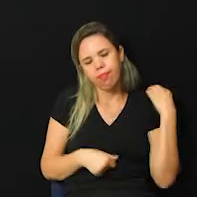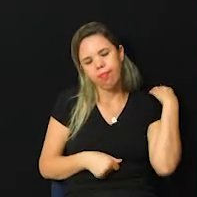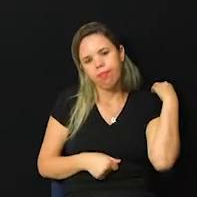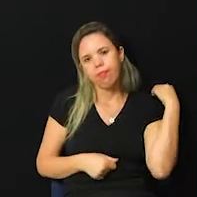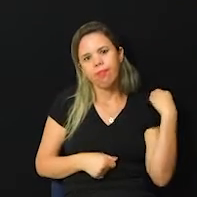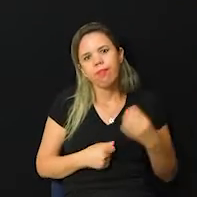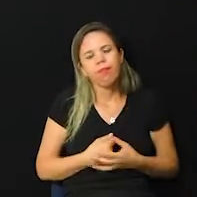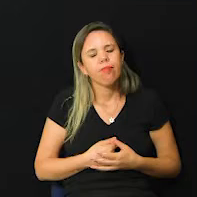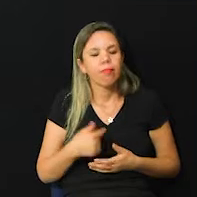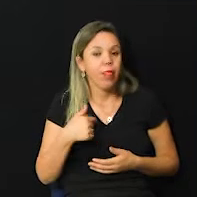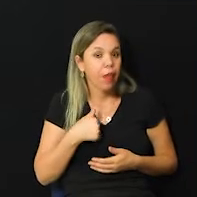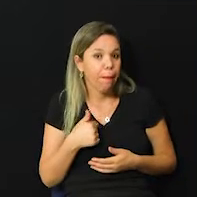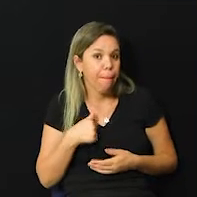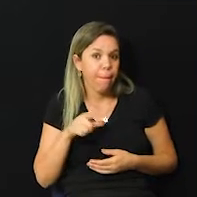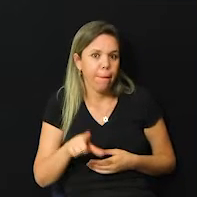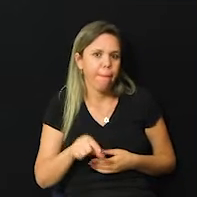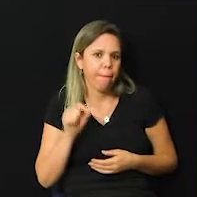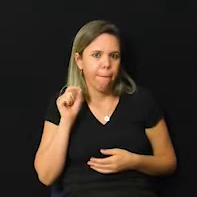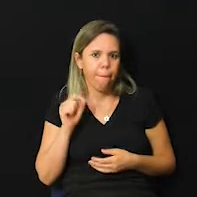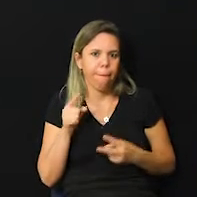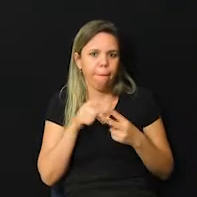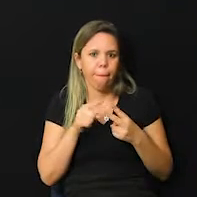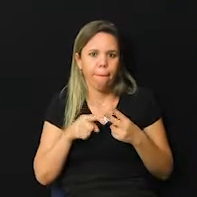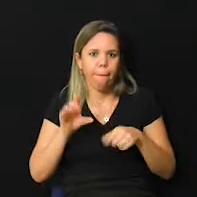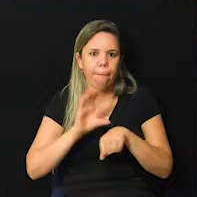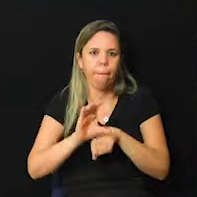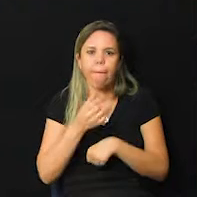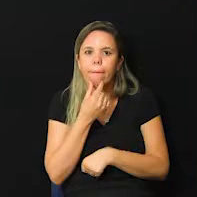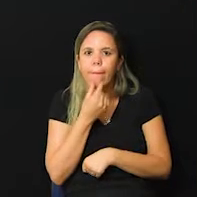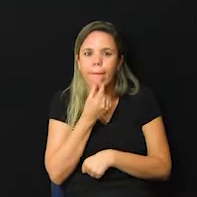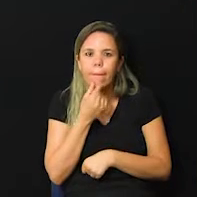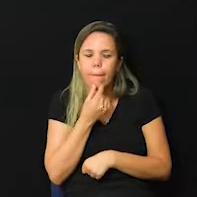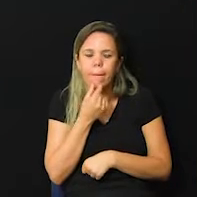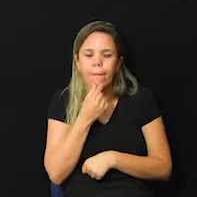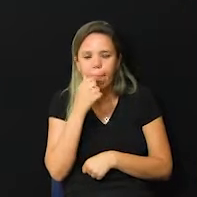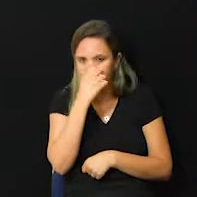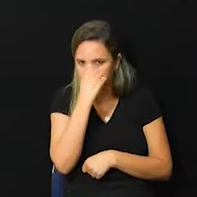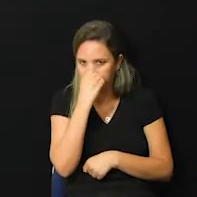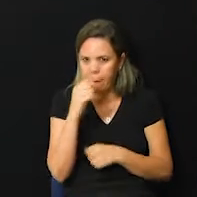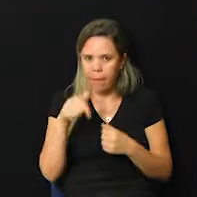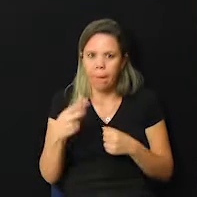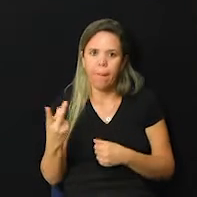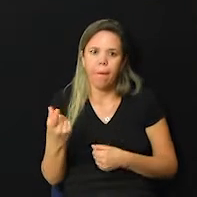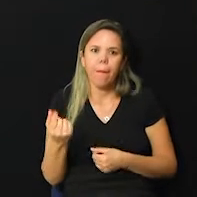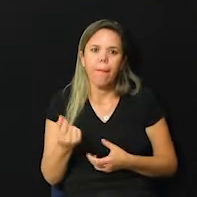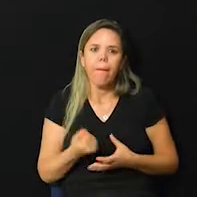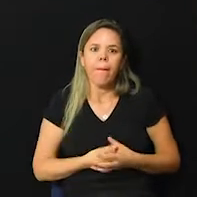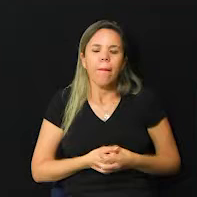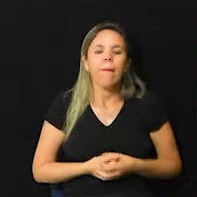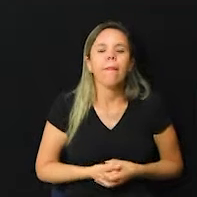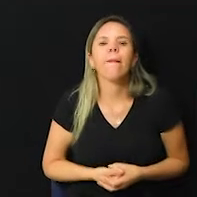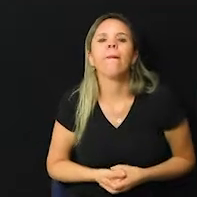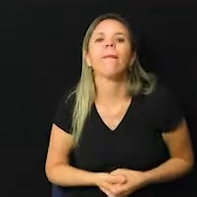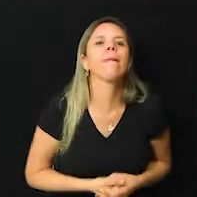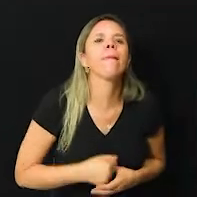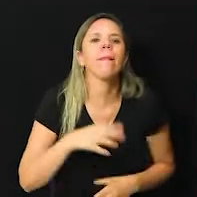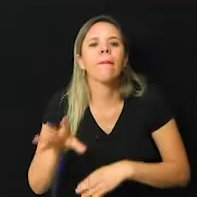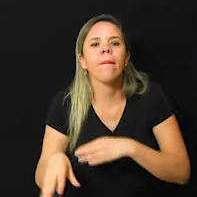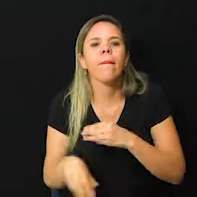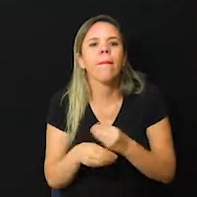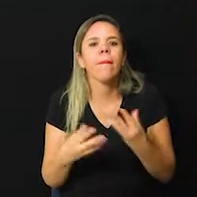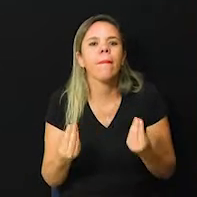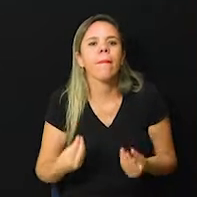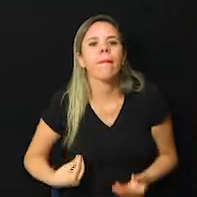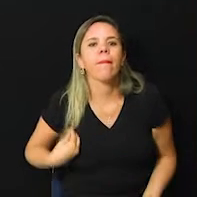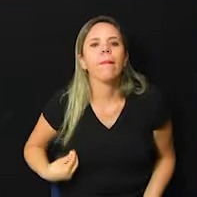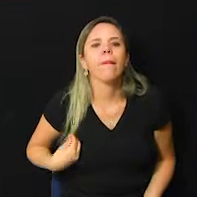também eu por exemplo escolhi dois cursos de inglês com esse valor e agregou